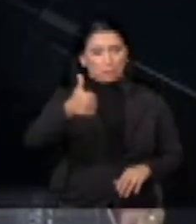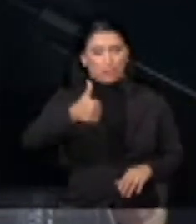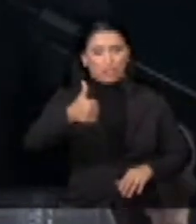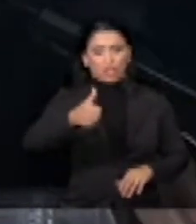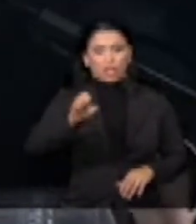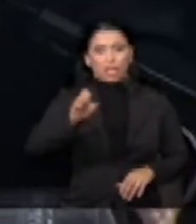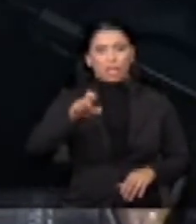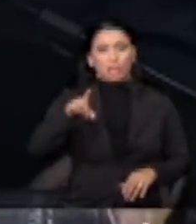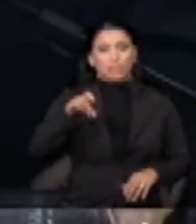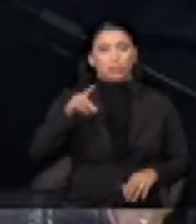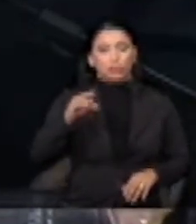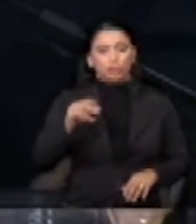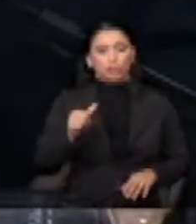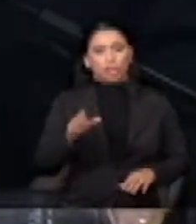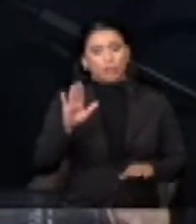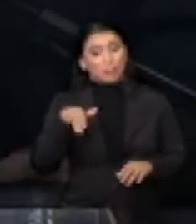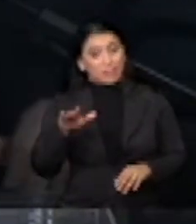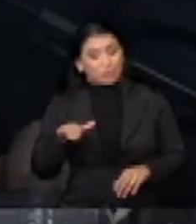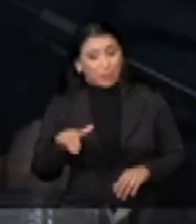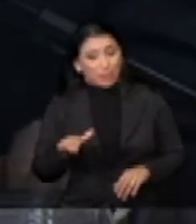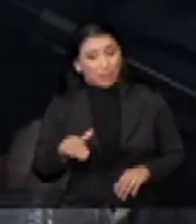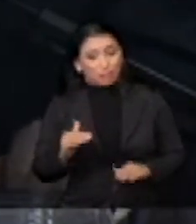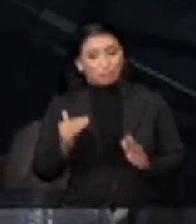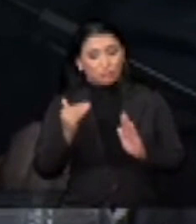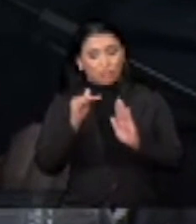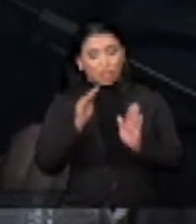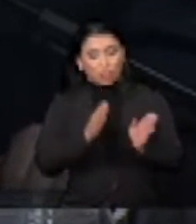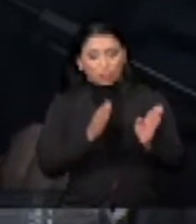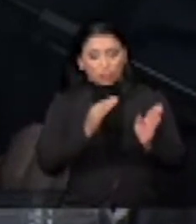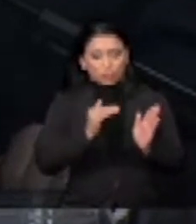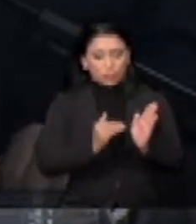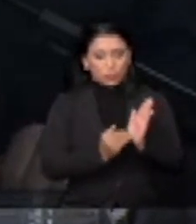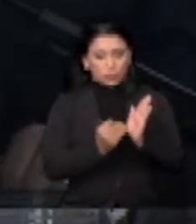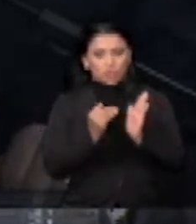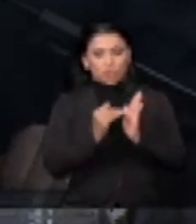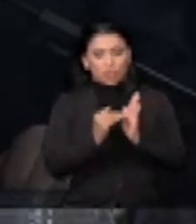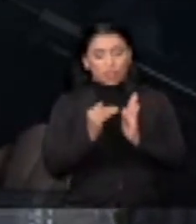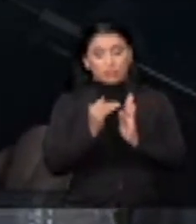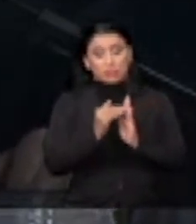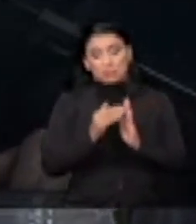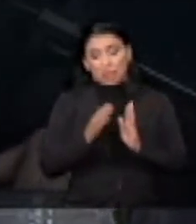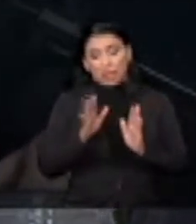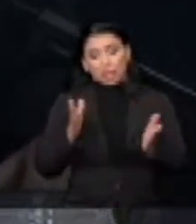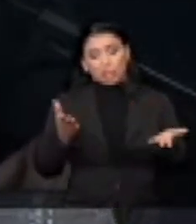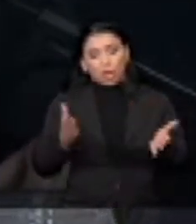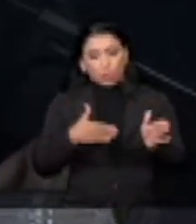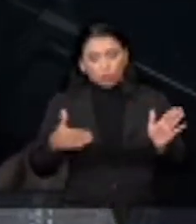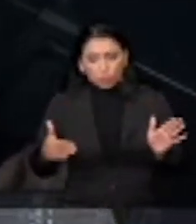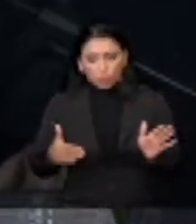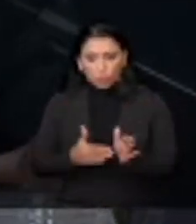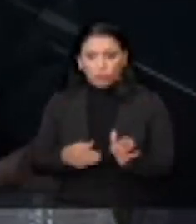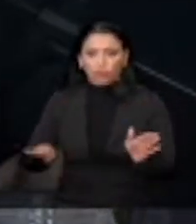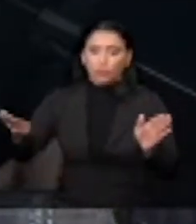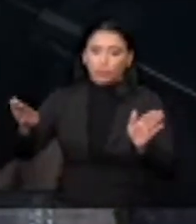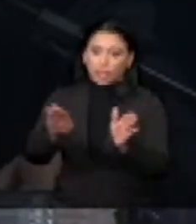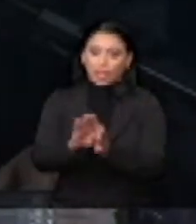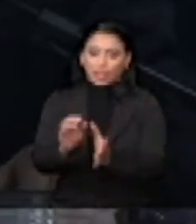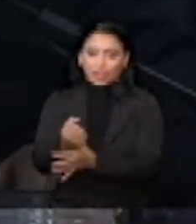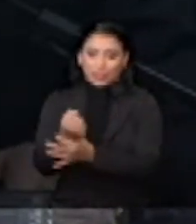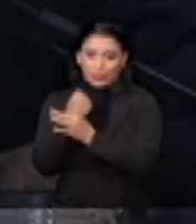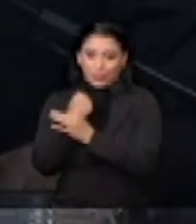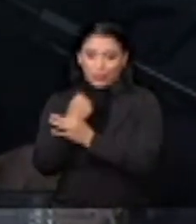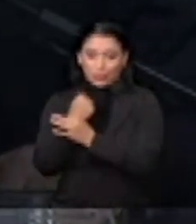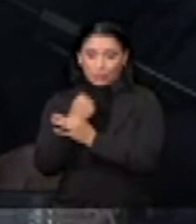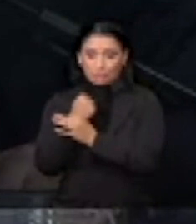executiva e de Econômica o importante é que todos cheguem ao seu destino de maneira segura não importa